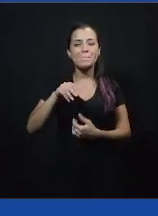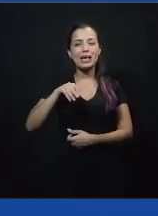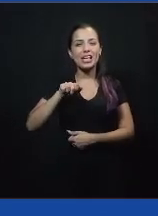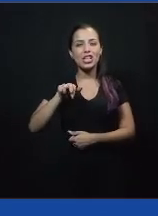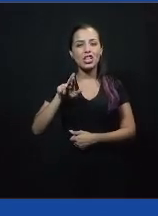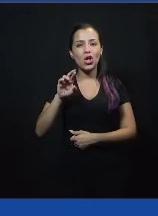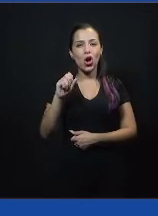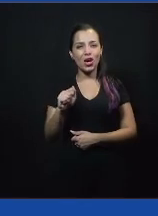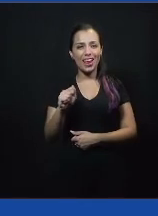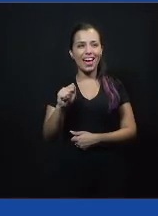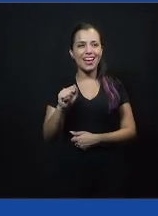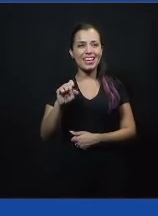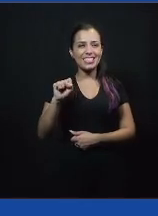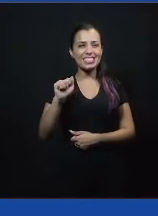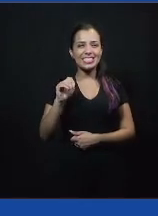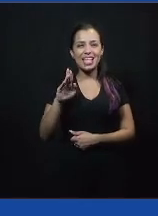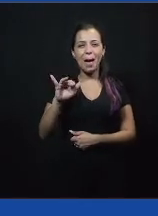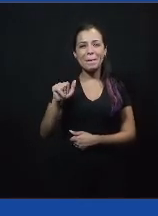pessoalmente